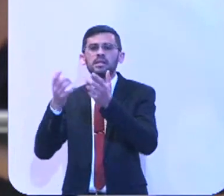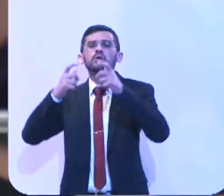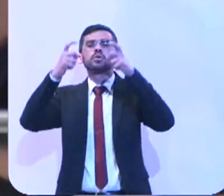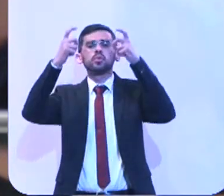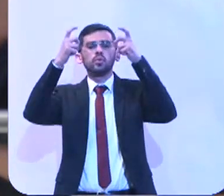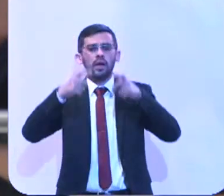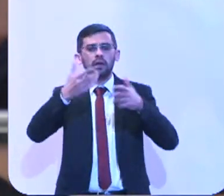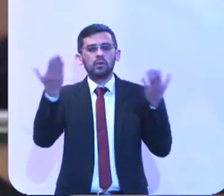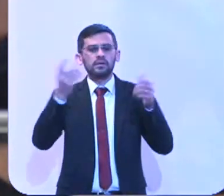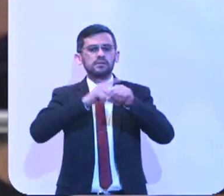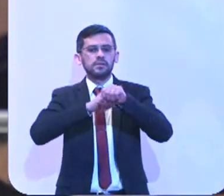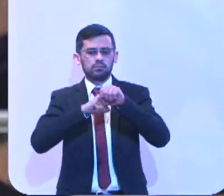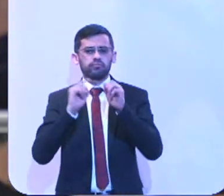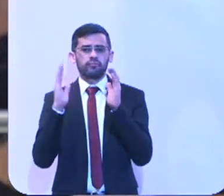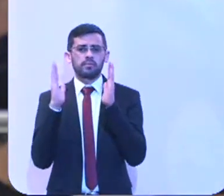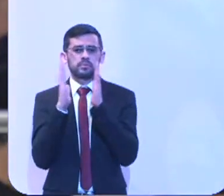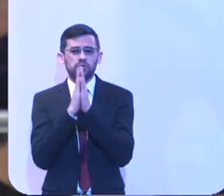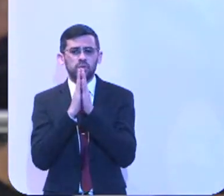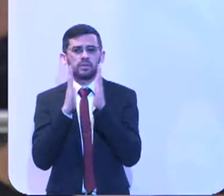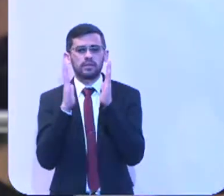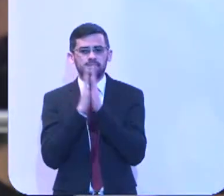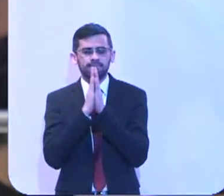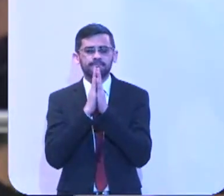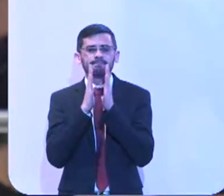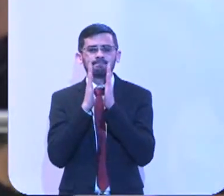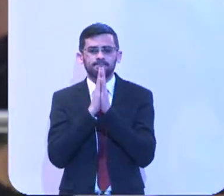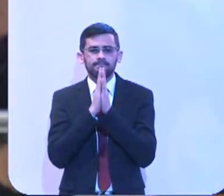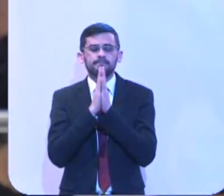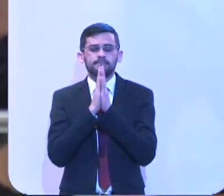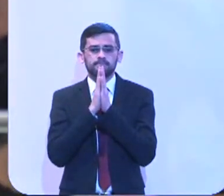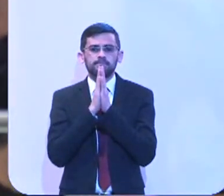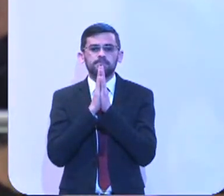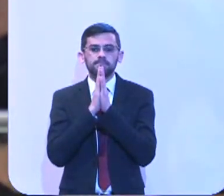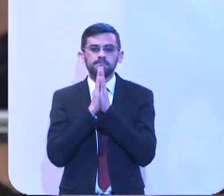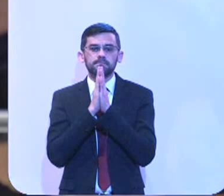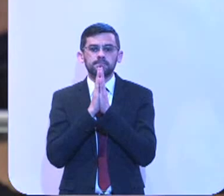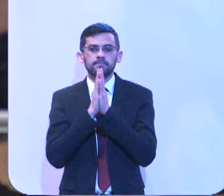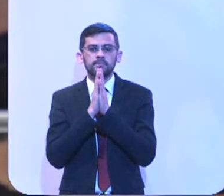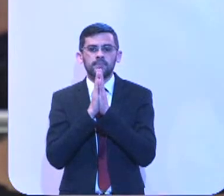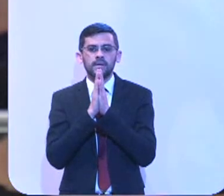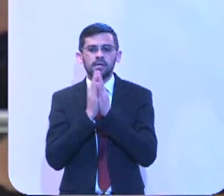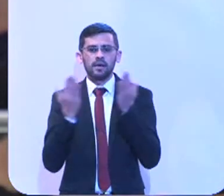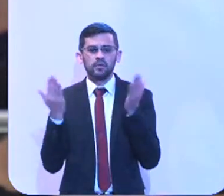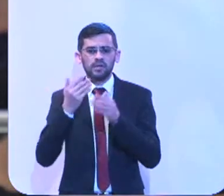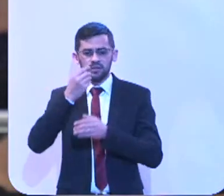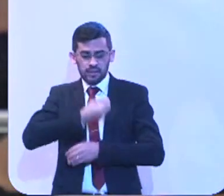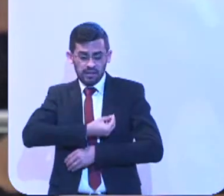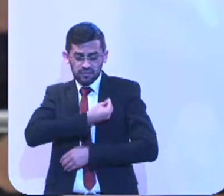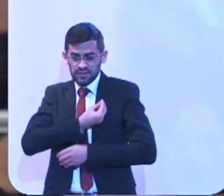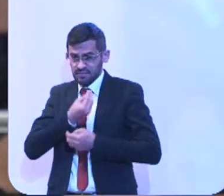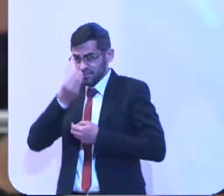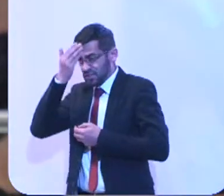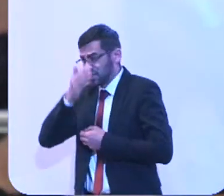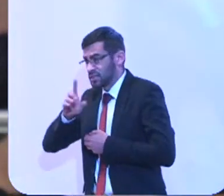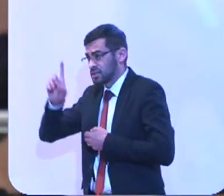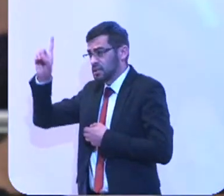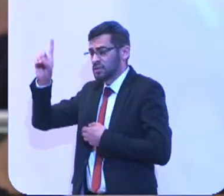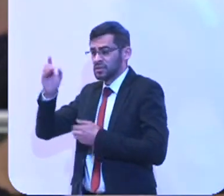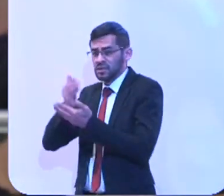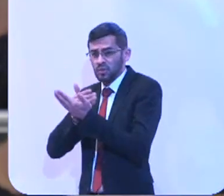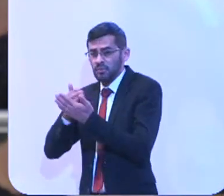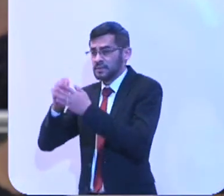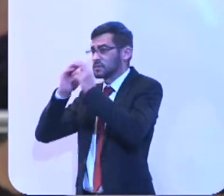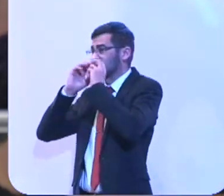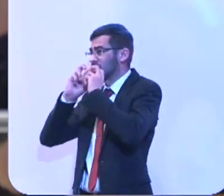Aonde você está, feche os teus olhos. Aonde você está? Se coloque na presença do Altíssimo e comece a